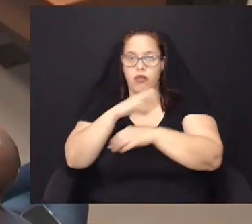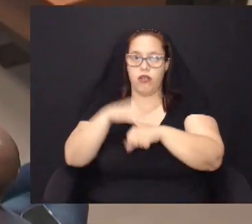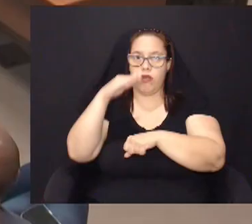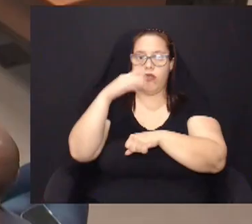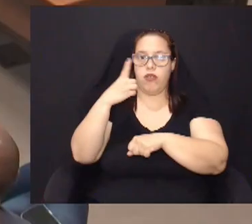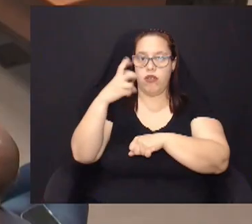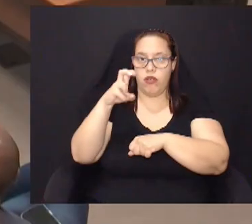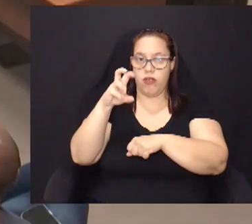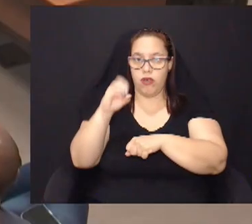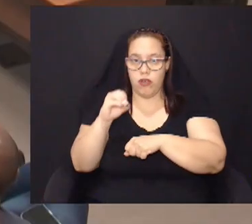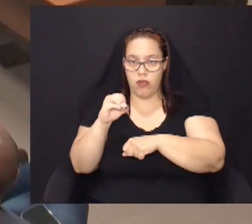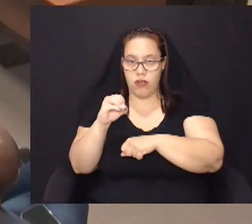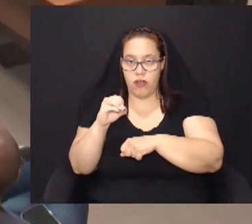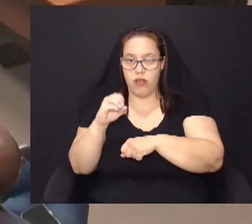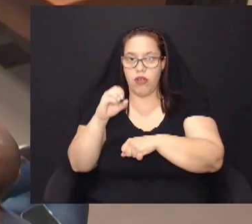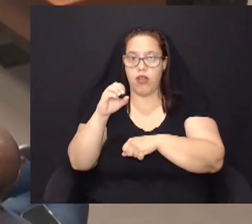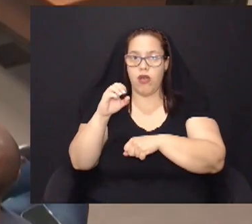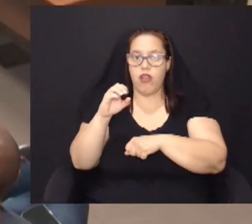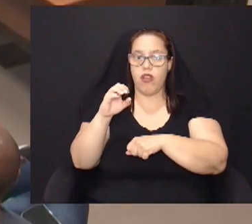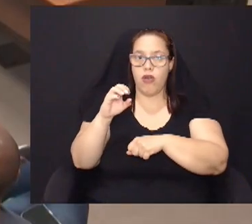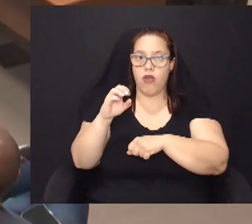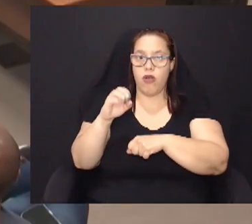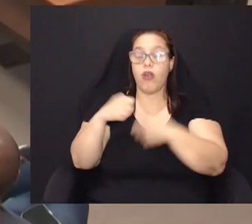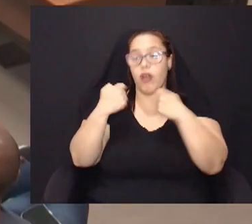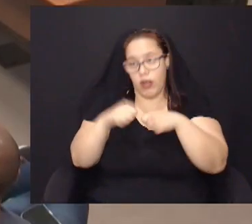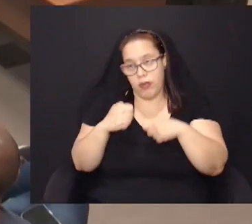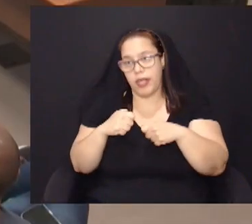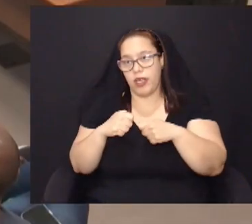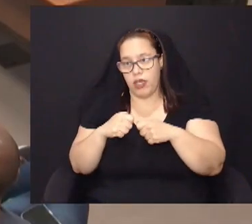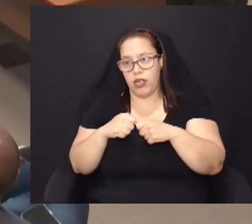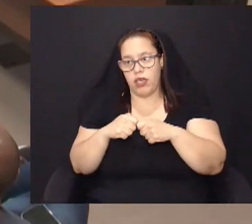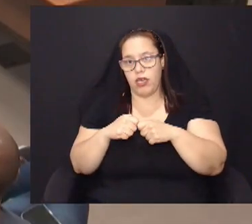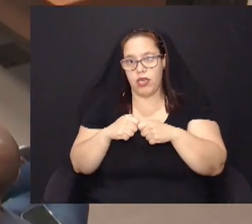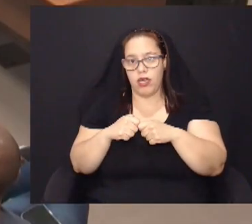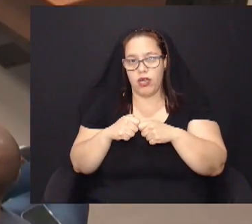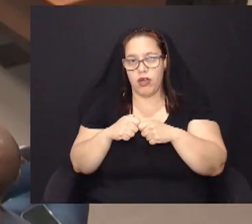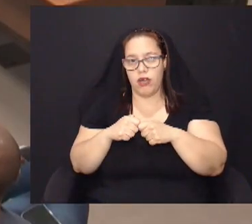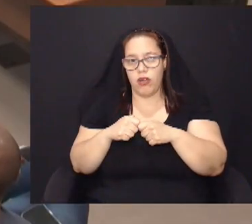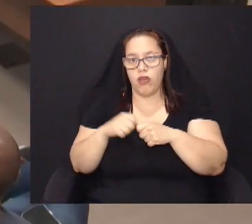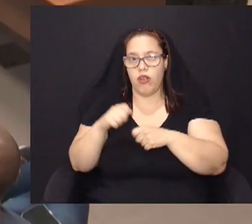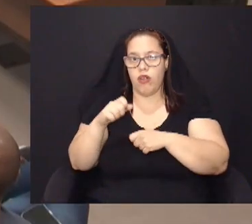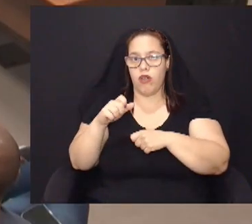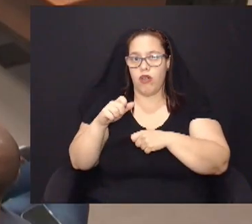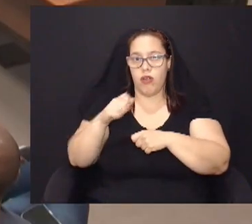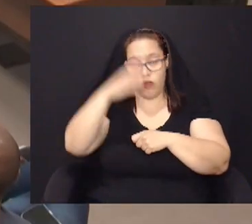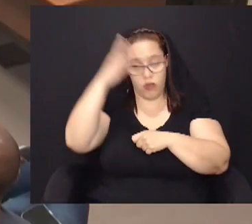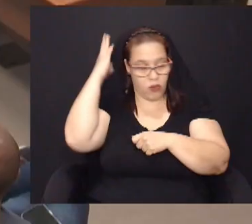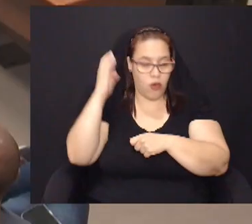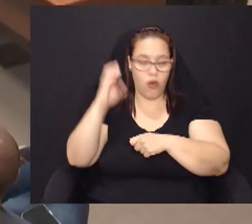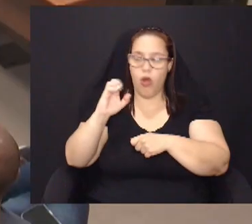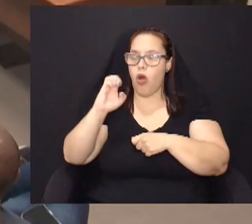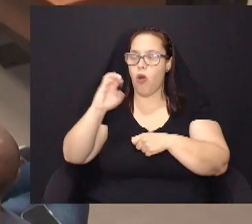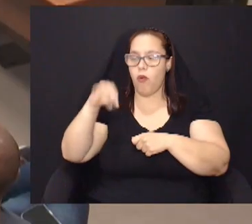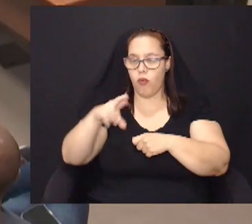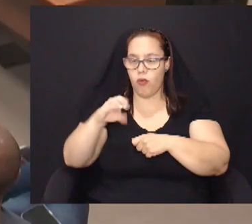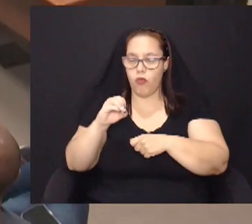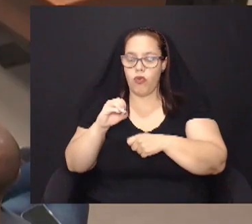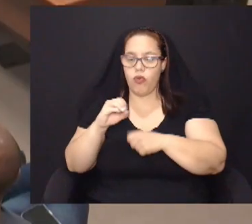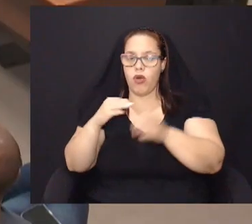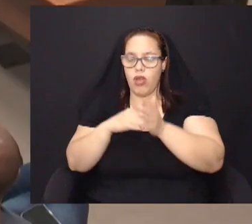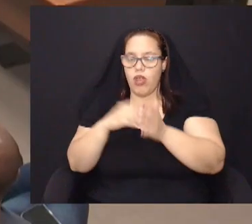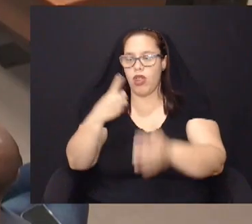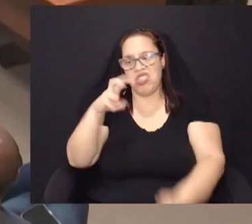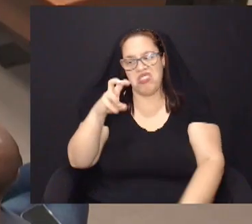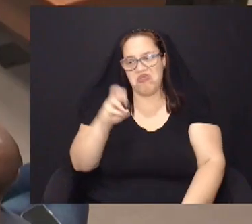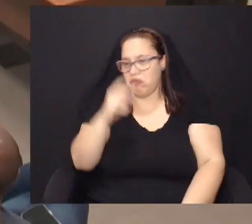no seu VCB, aí você vai precisar. Se lá no Alvará do Bombeiro comporta até 150